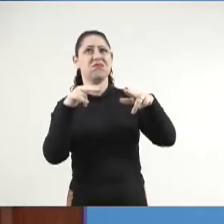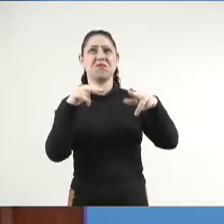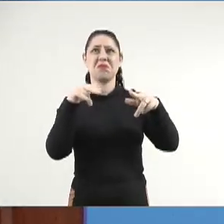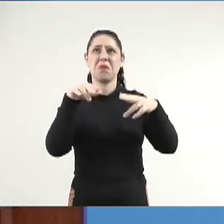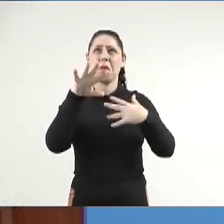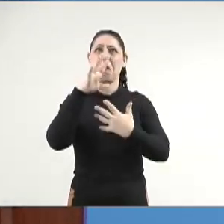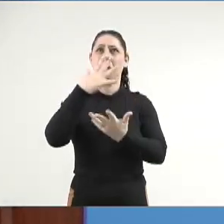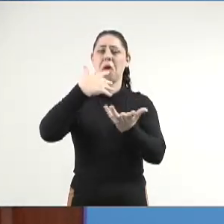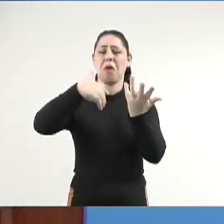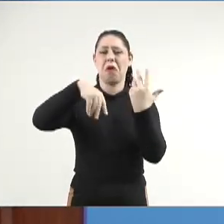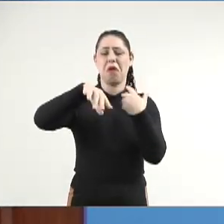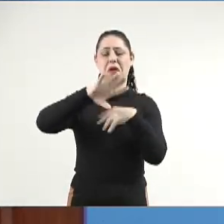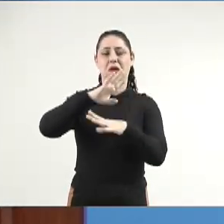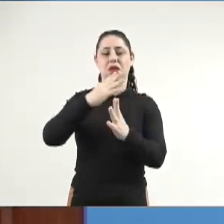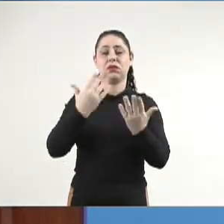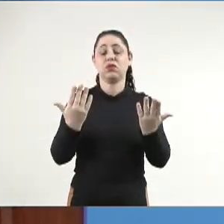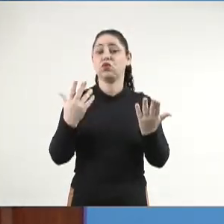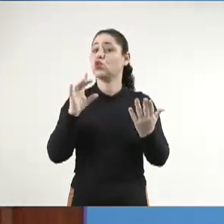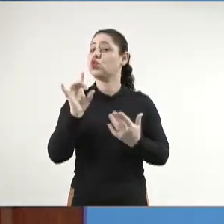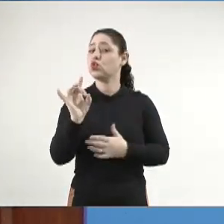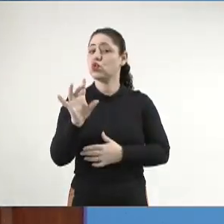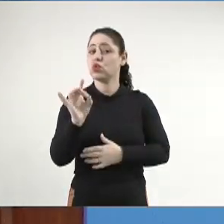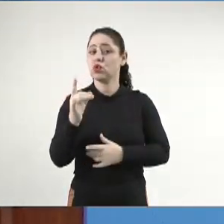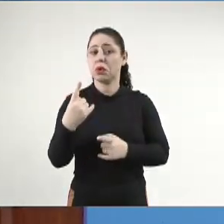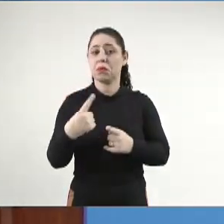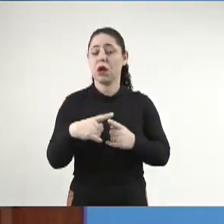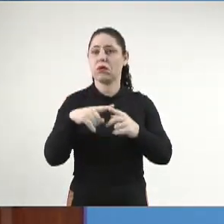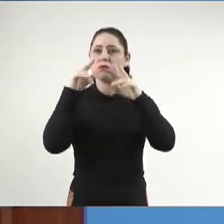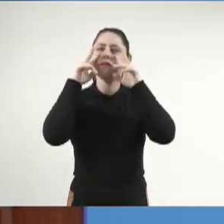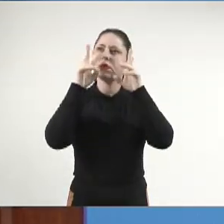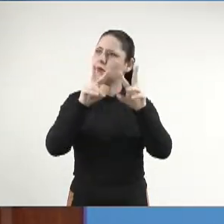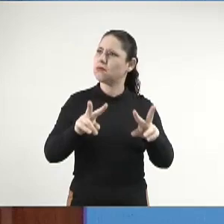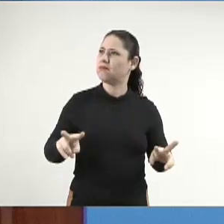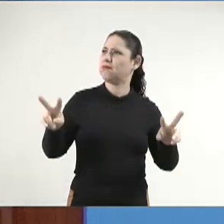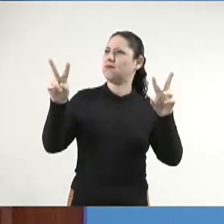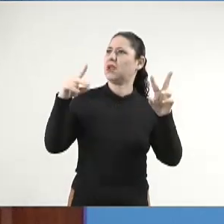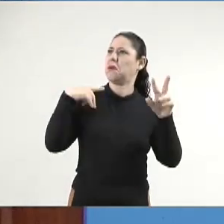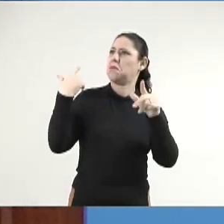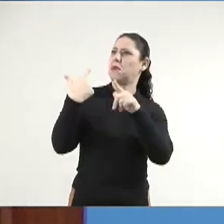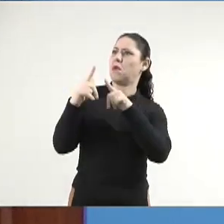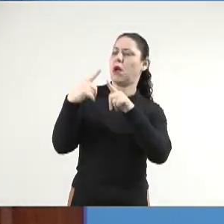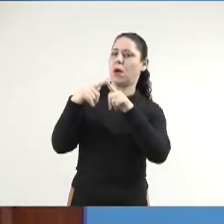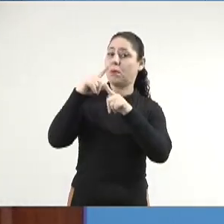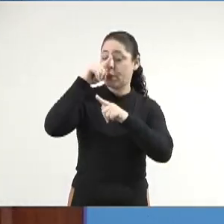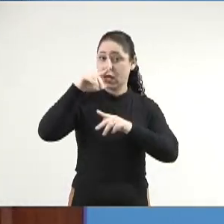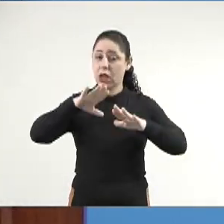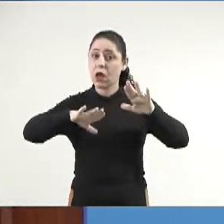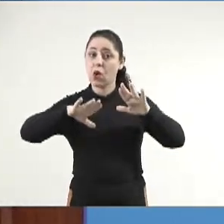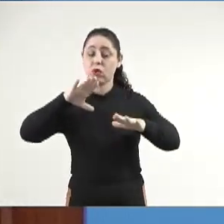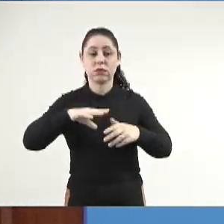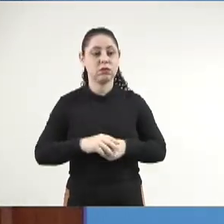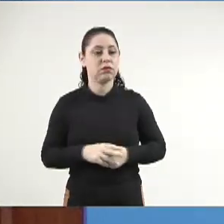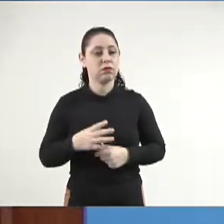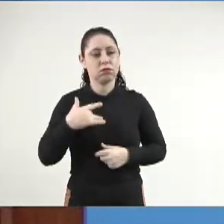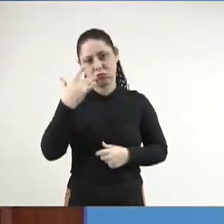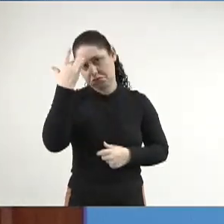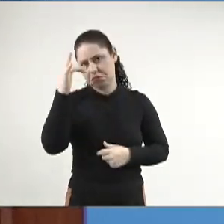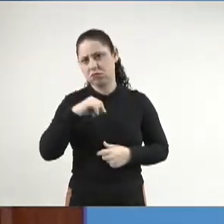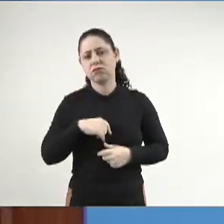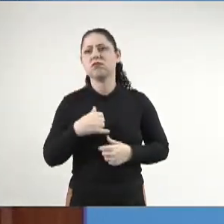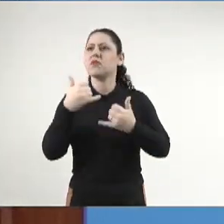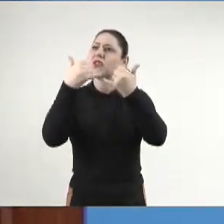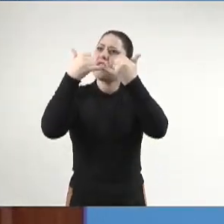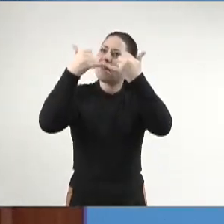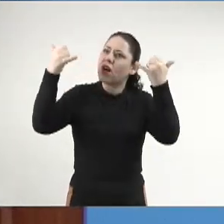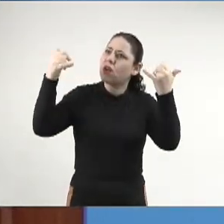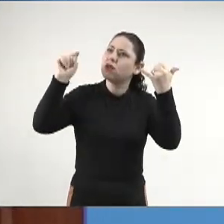completa esculhambação. E não é só visualmente, o problema é o risco. Eu não sei que fio daquele lá que